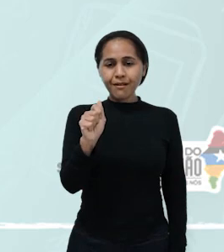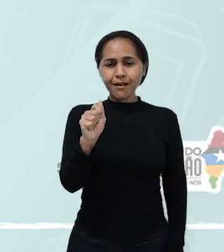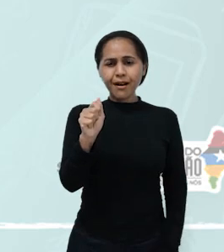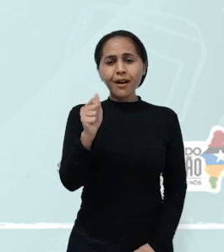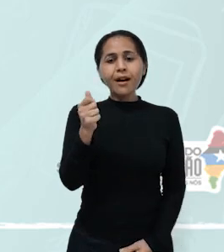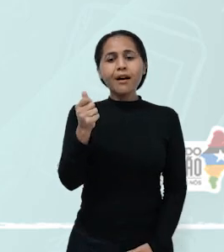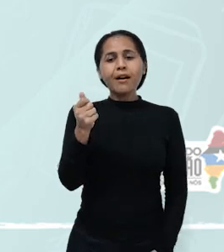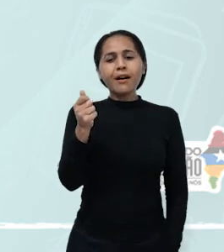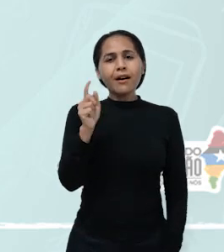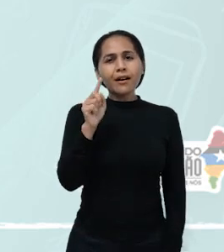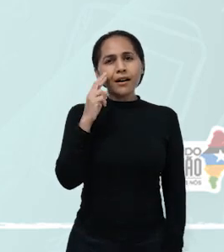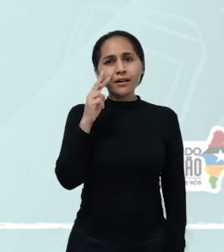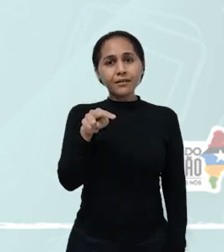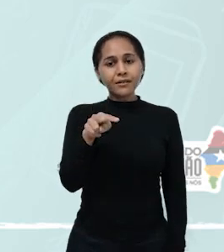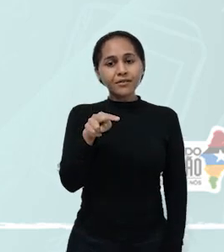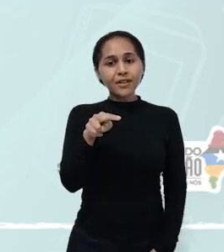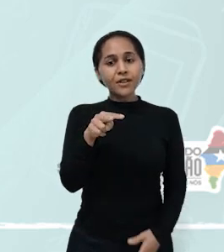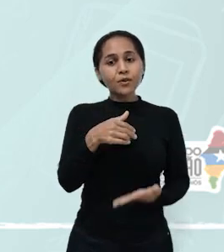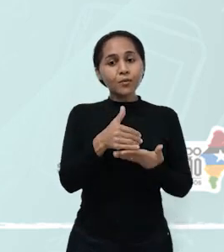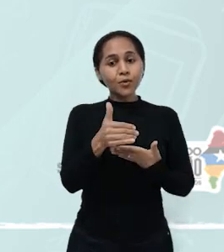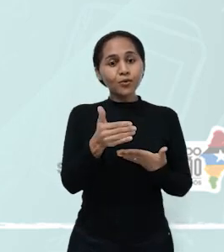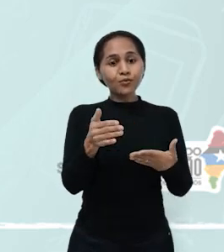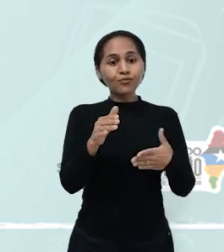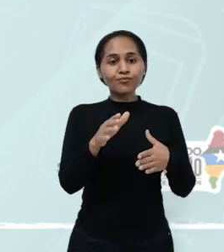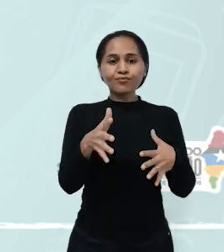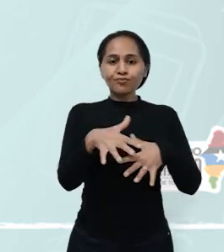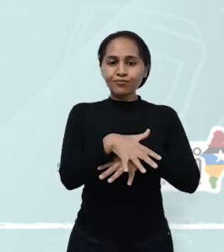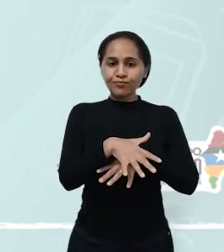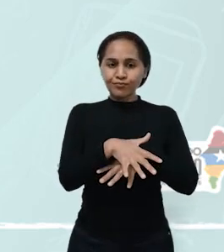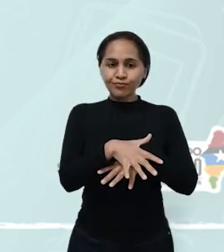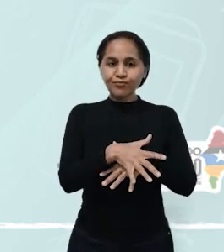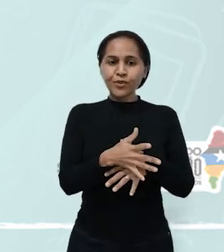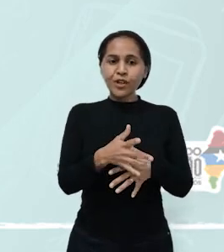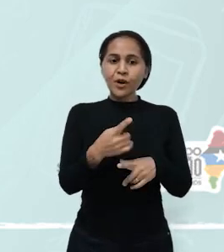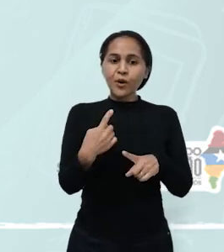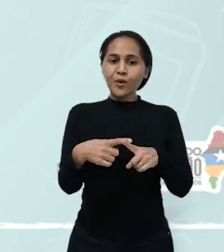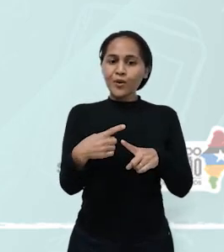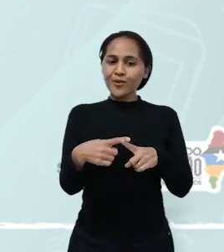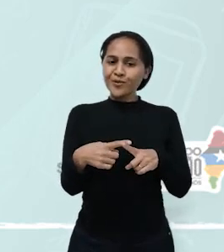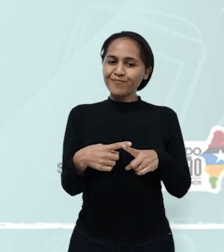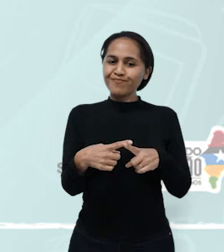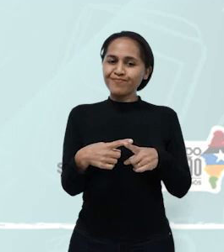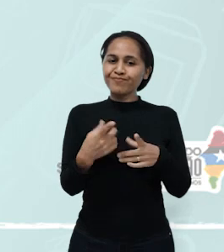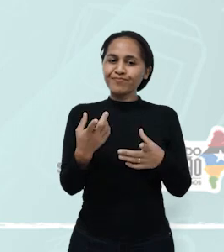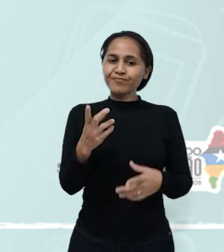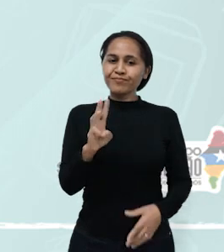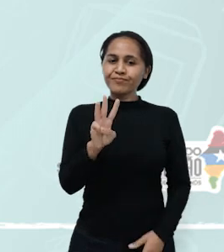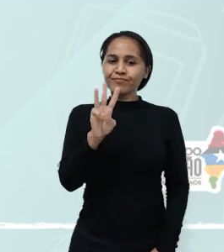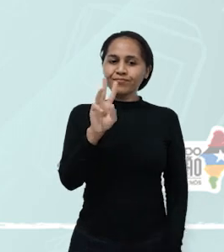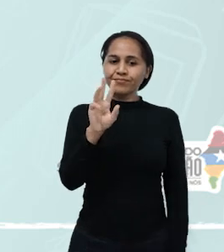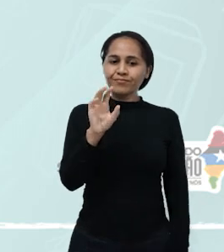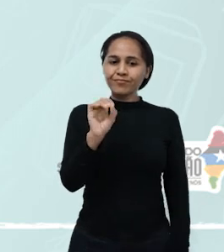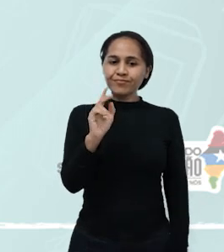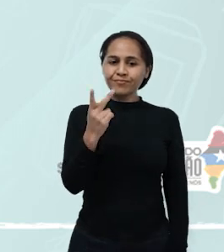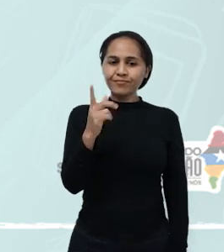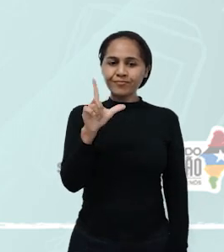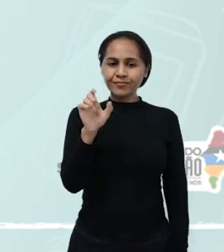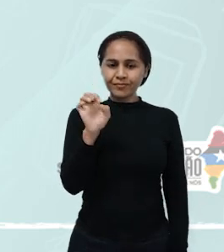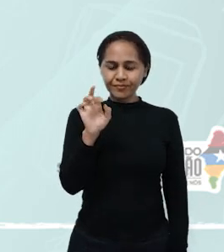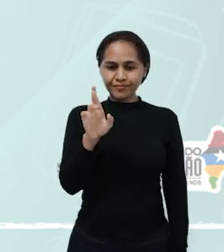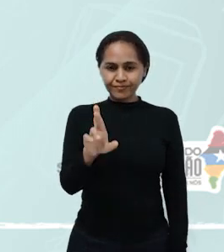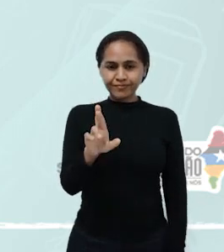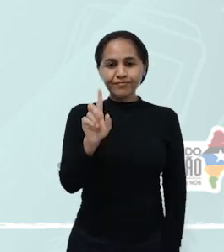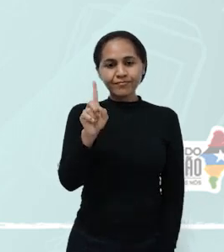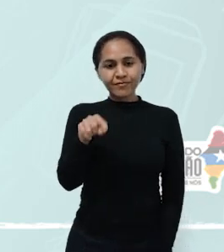ocorreu por meio da isomeria, pois a síntese de Wöhler, é uma reação de isomerização.